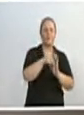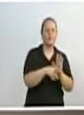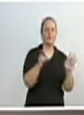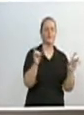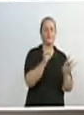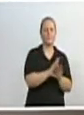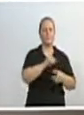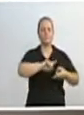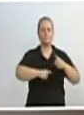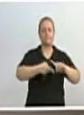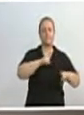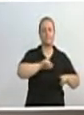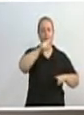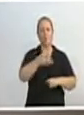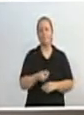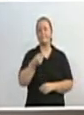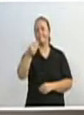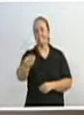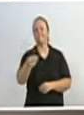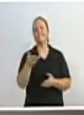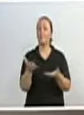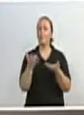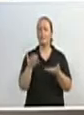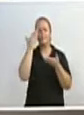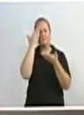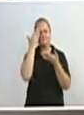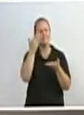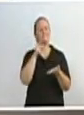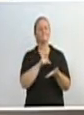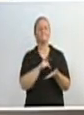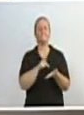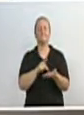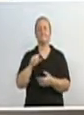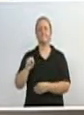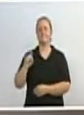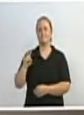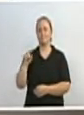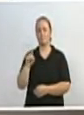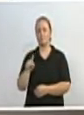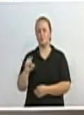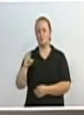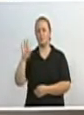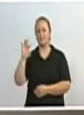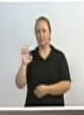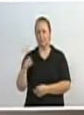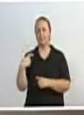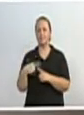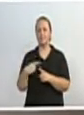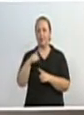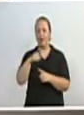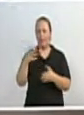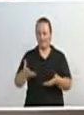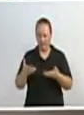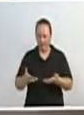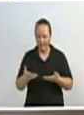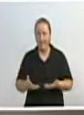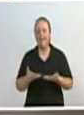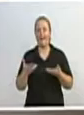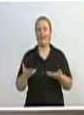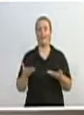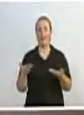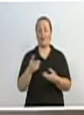ou com juros muito baixos, para que eles pudessem melhorar aquele pequeno empreendimento né, individual e transformar ele